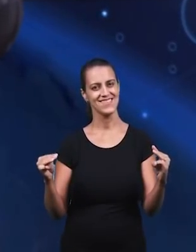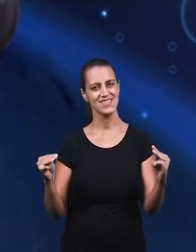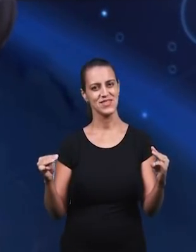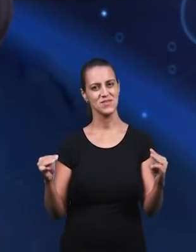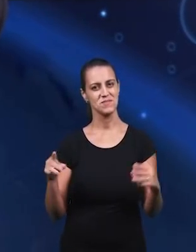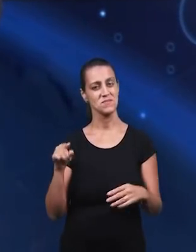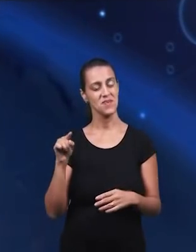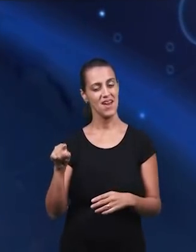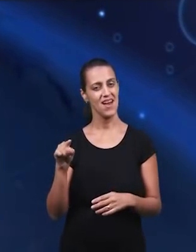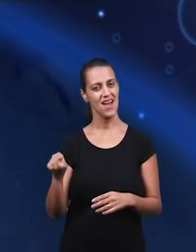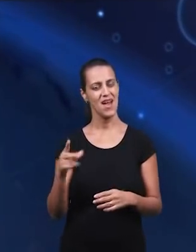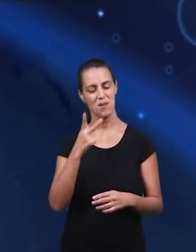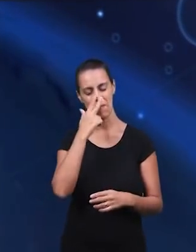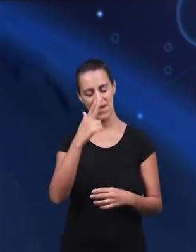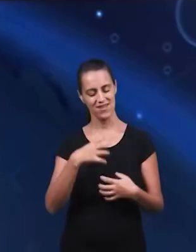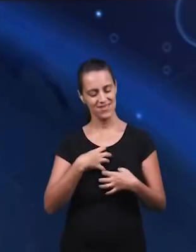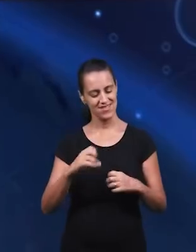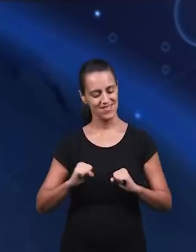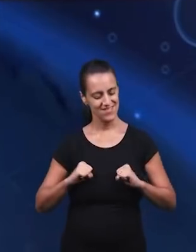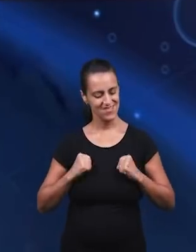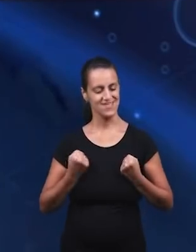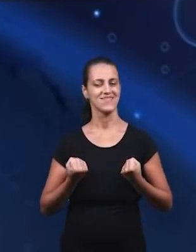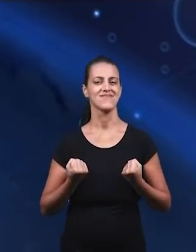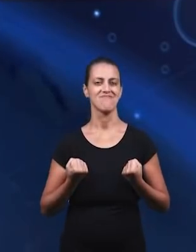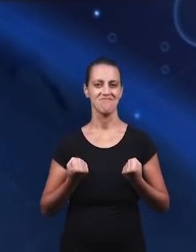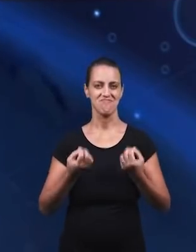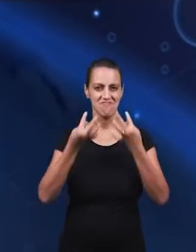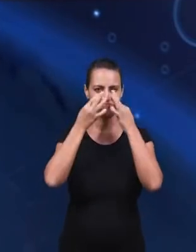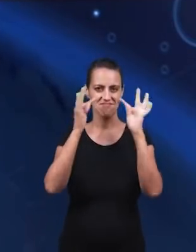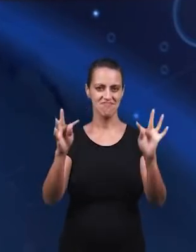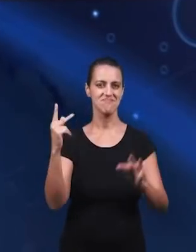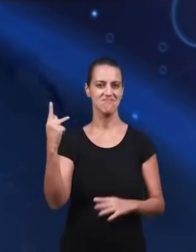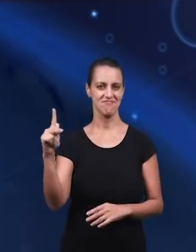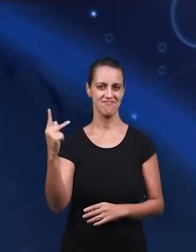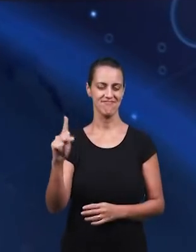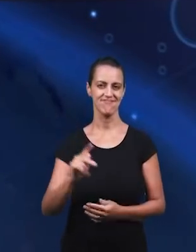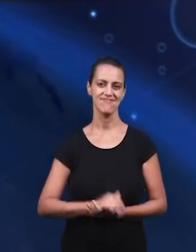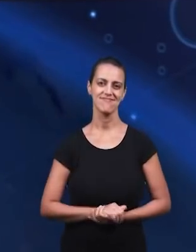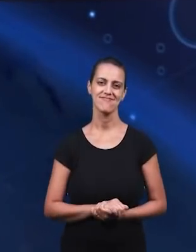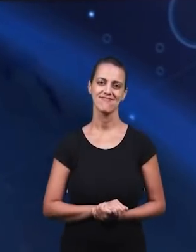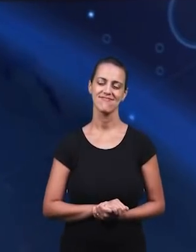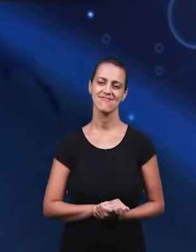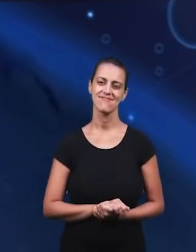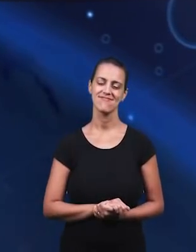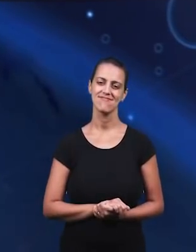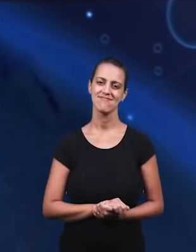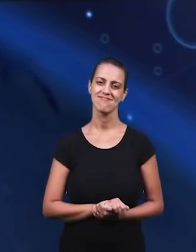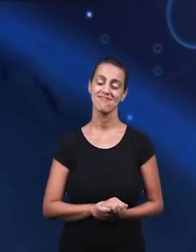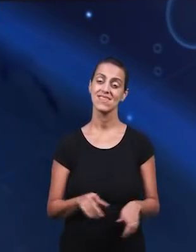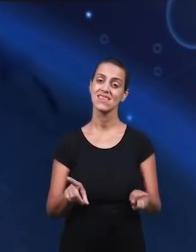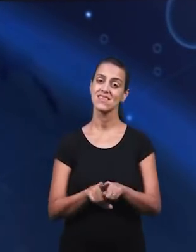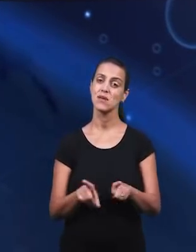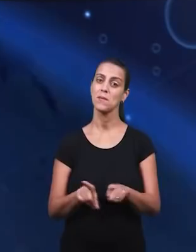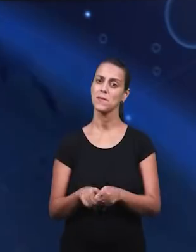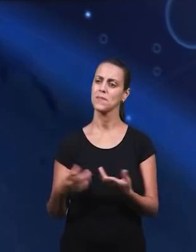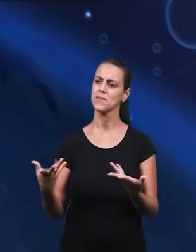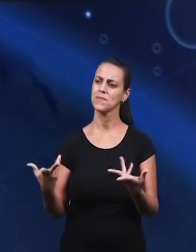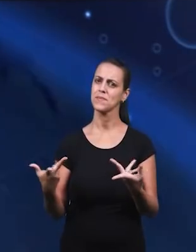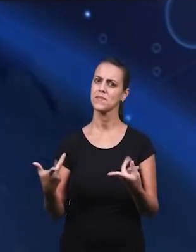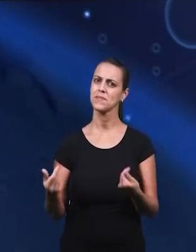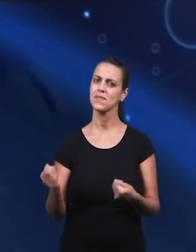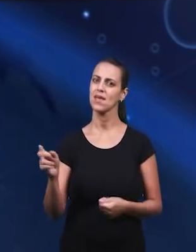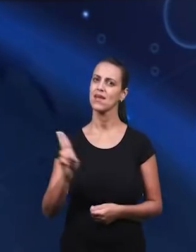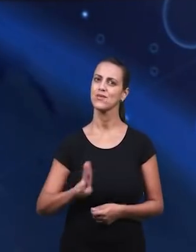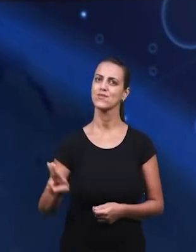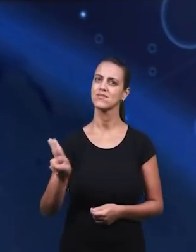Eterno, têm sido edificantes para os irmãos. Esse é o testemunho que o nosso irmão dá. E o que é notável também é o irmão